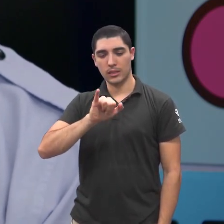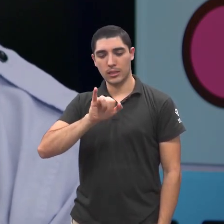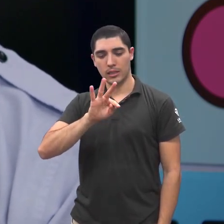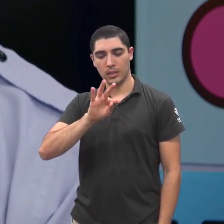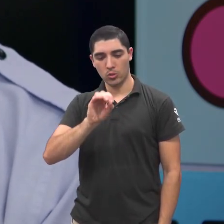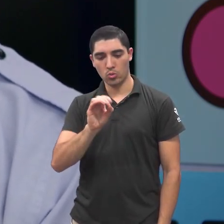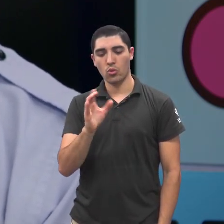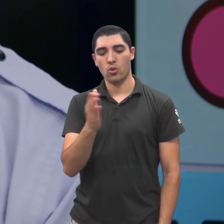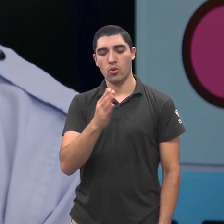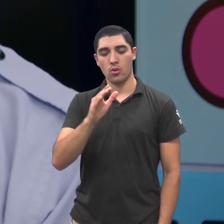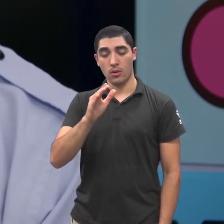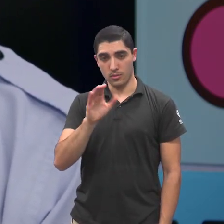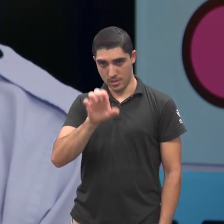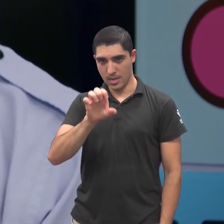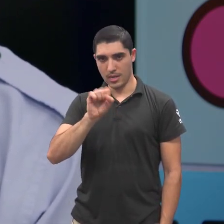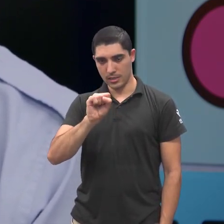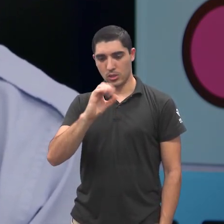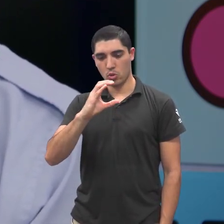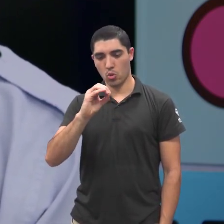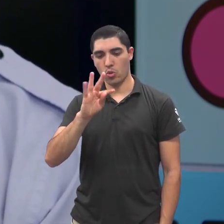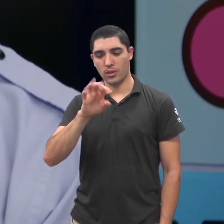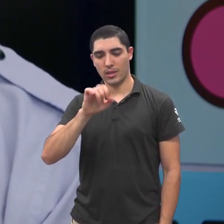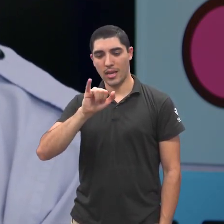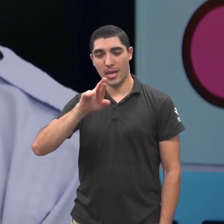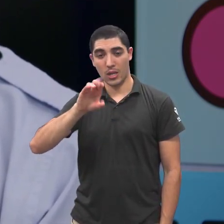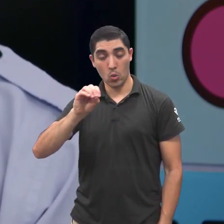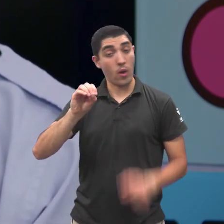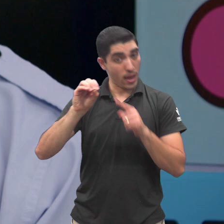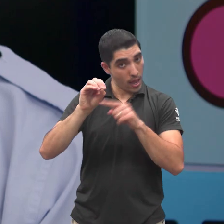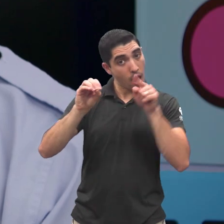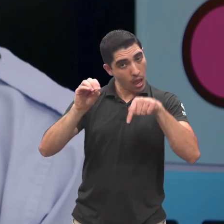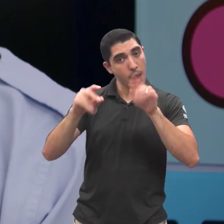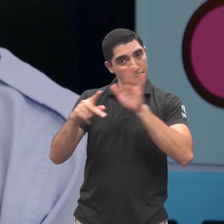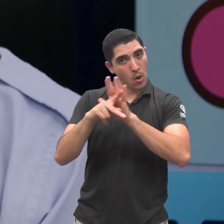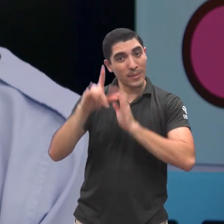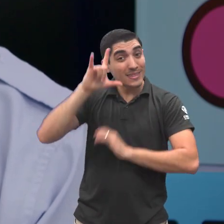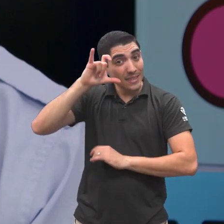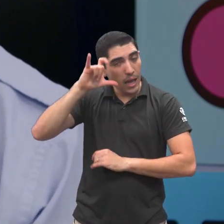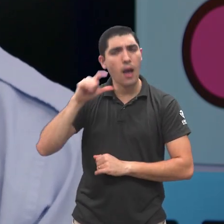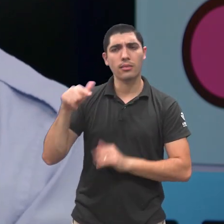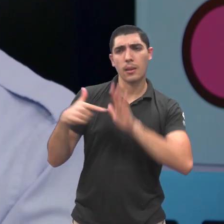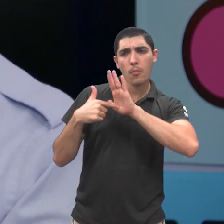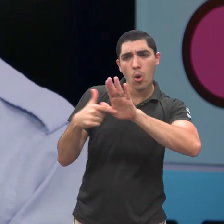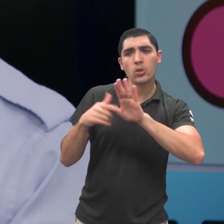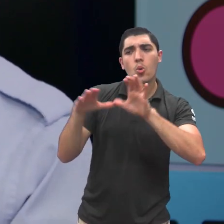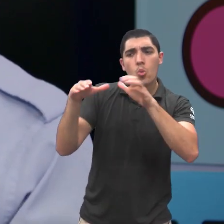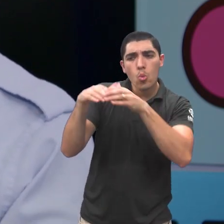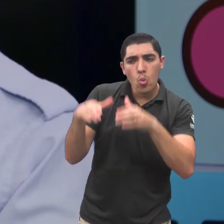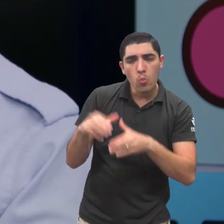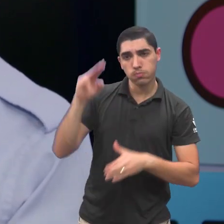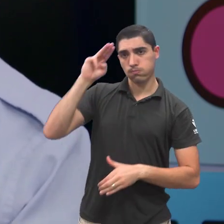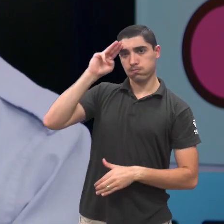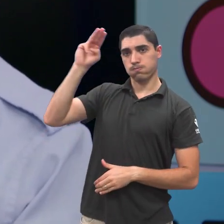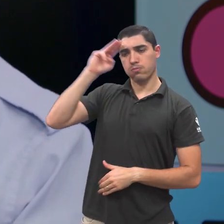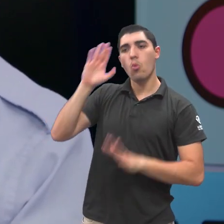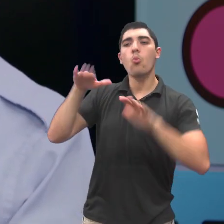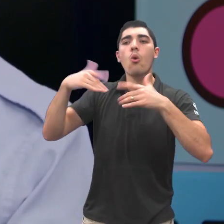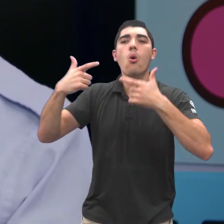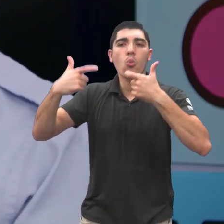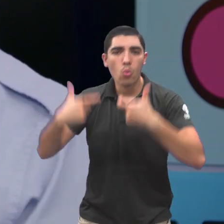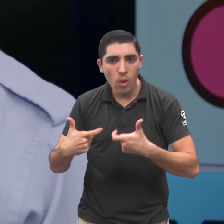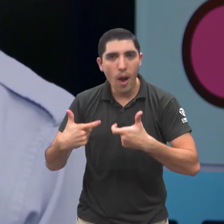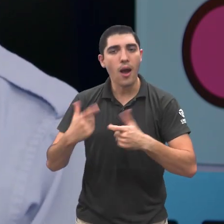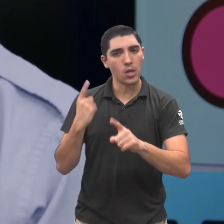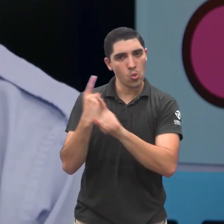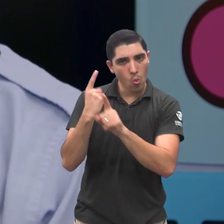Legal. @32 Distrito Escoteiro. E nesse Instagram vai ter as informações dos grupos escoteiros, a localização,